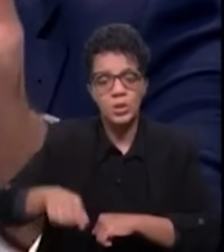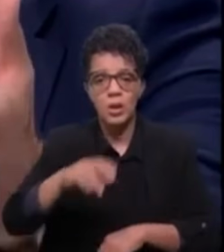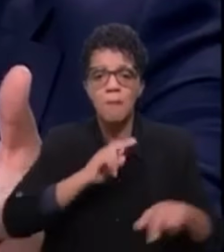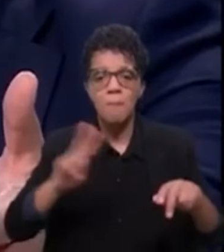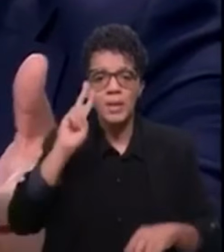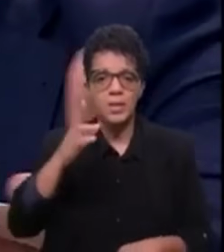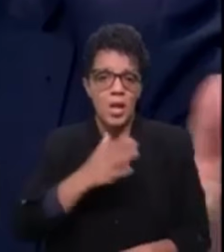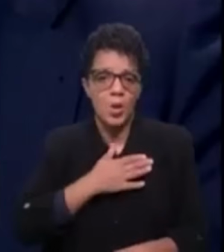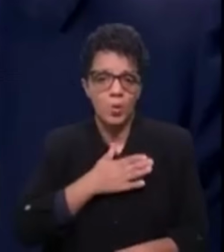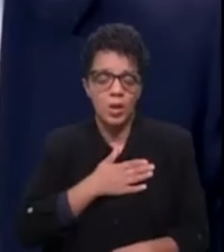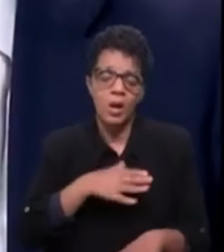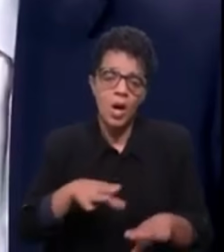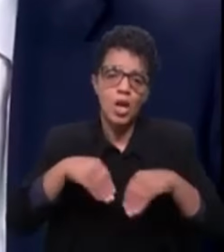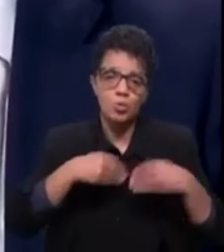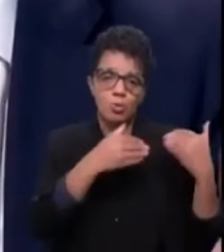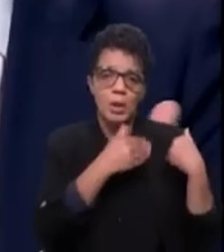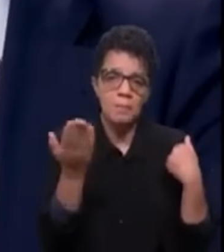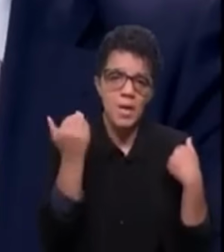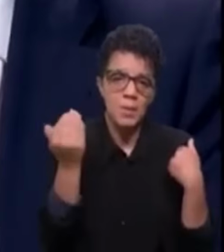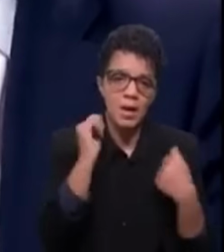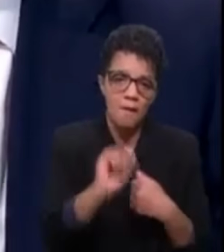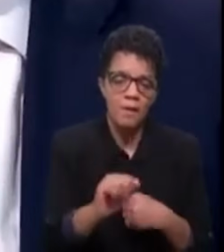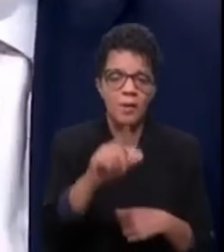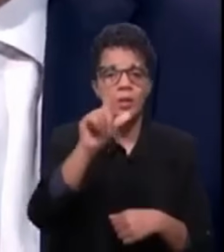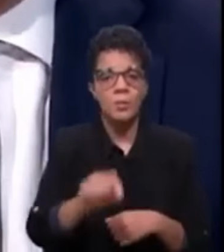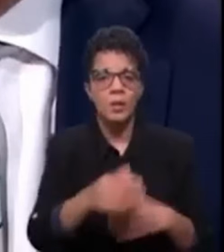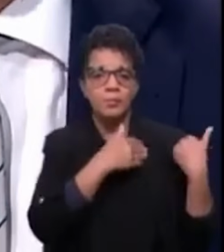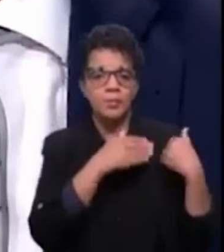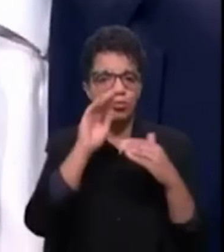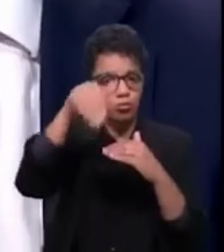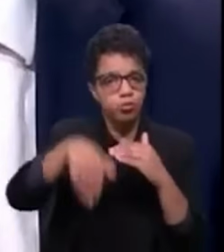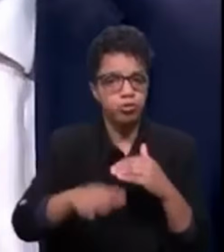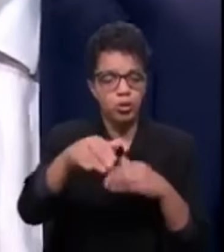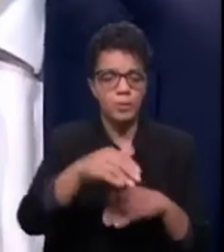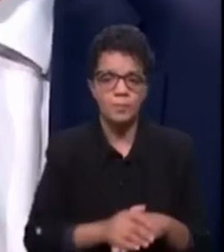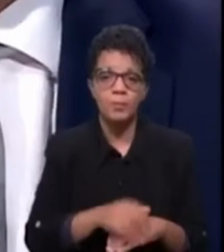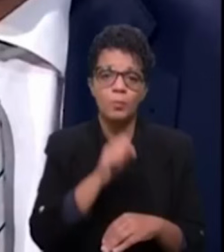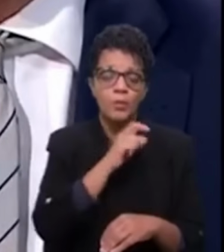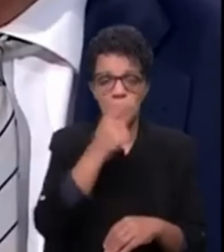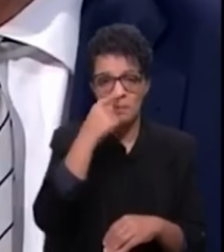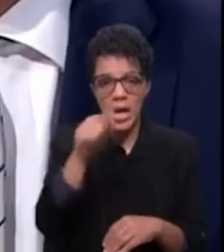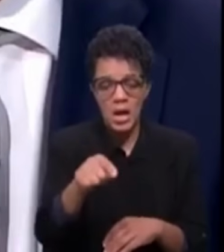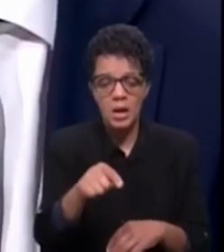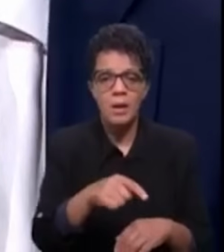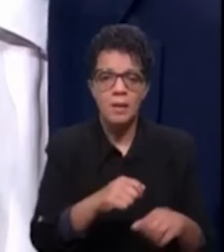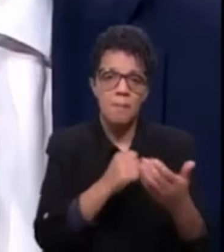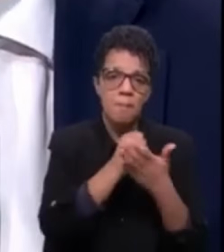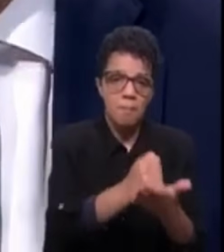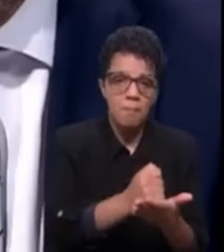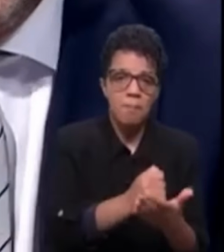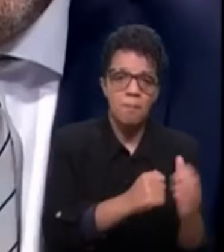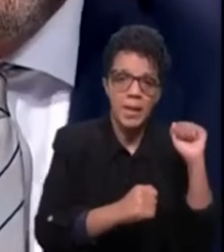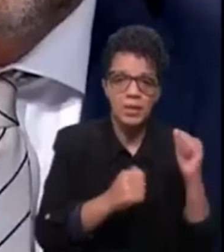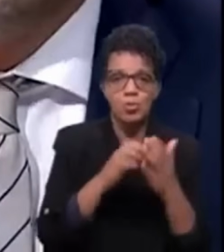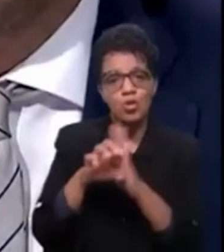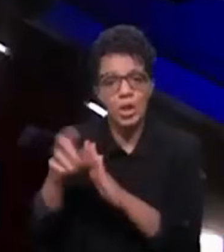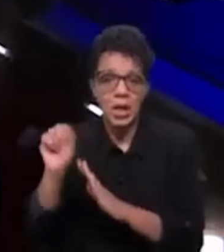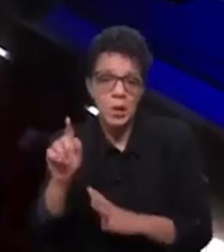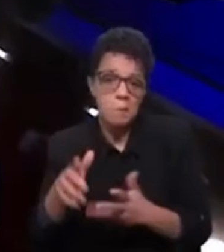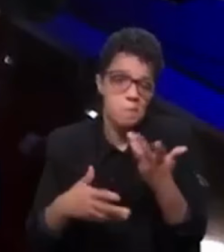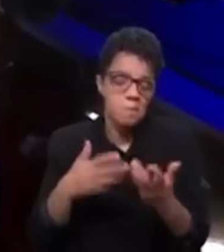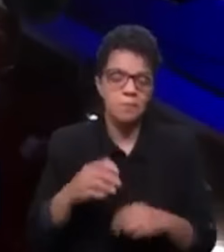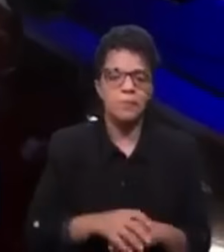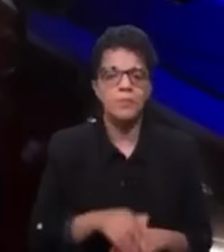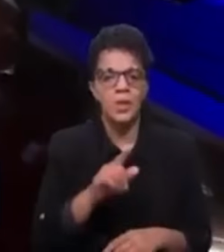o quiser assumirá o os dessa irresponsabilidade e assumirá o os da instabilidade se calhar prefere estar com o paço do C chega é uma escolha Lu Montenegro é assumir o